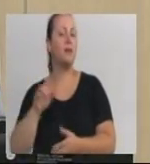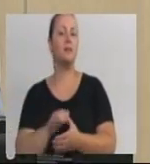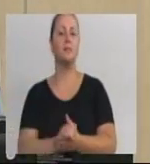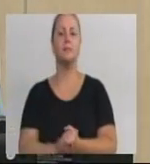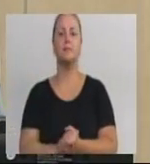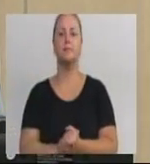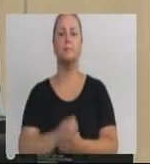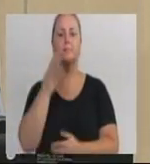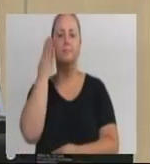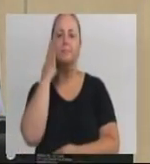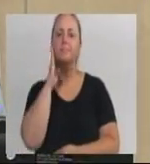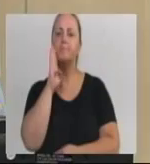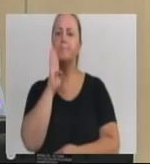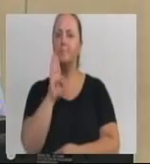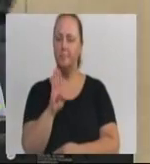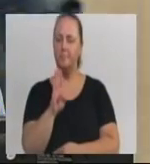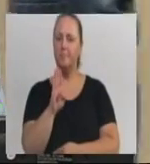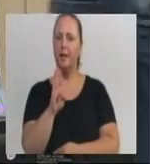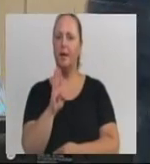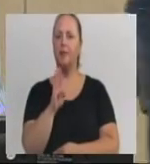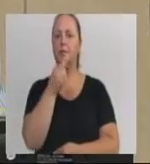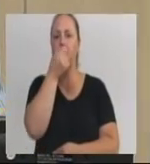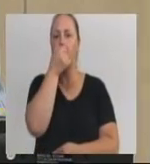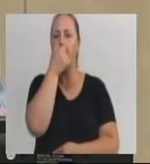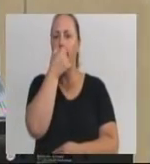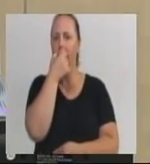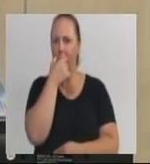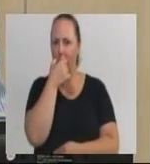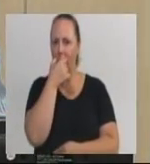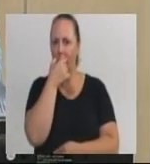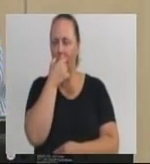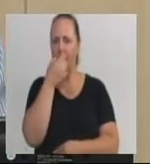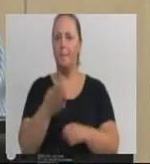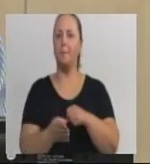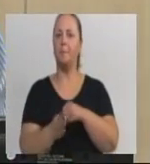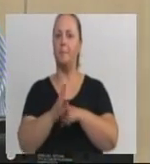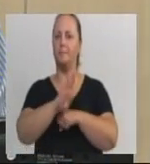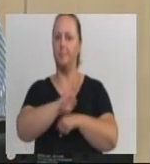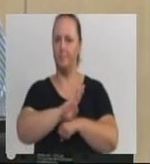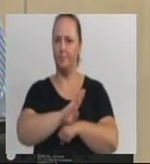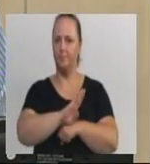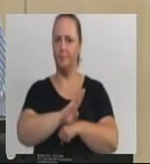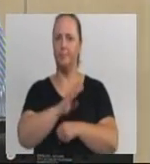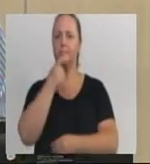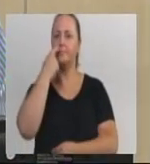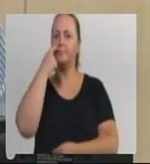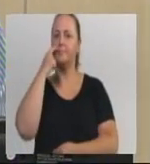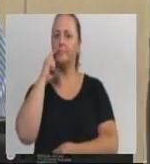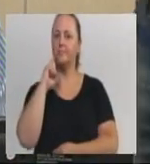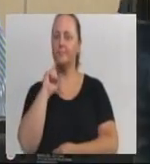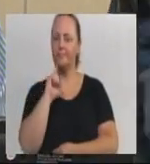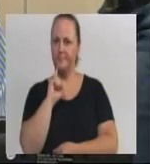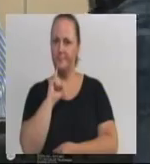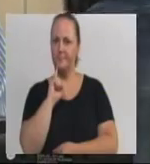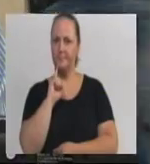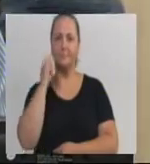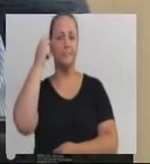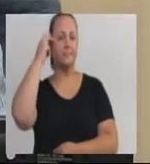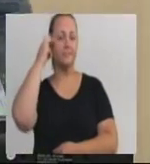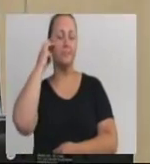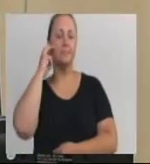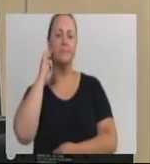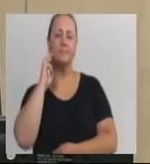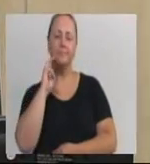Roberto Tribes, vereador Odemar Becker, vereador Zeca Bombeiro, vereador Fábio Fiedler, vereador Vanderlei Paulo de